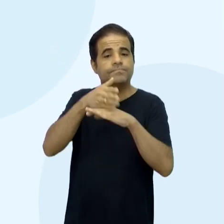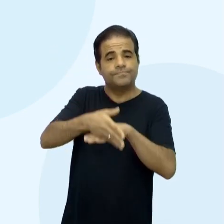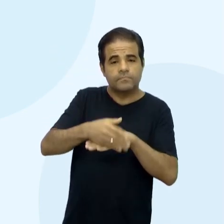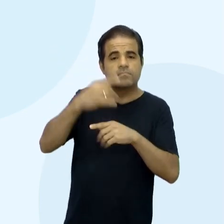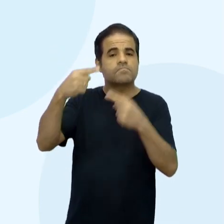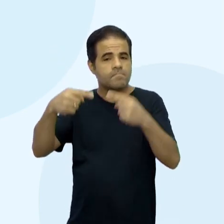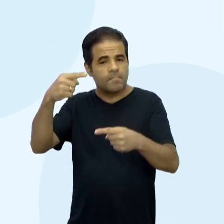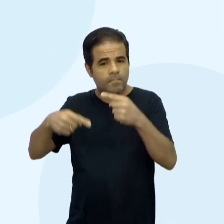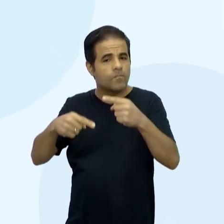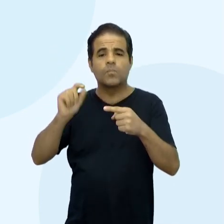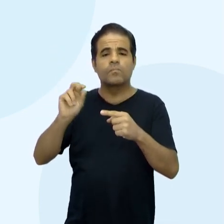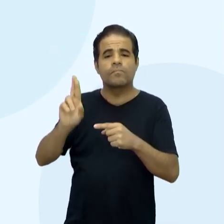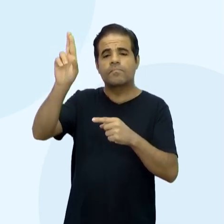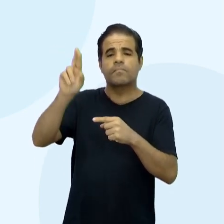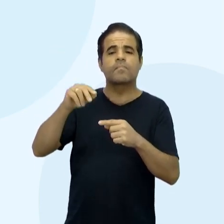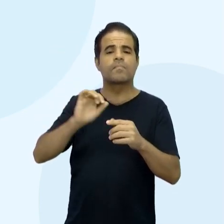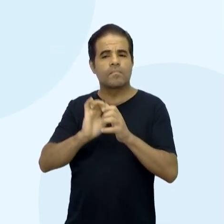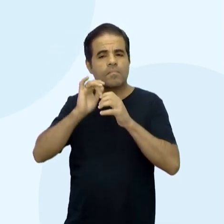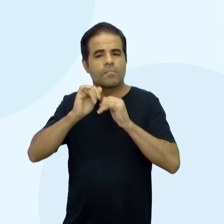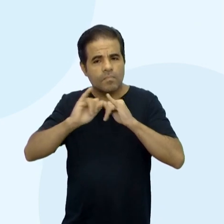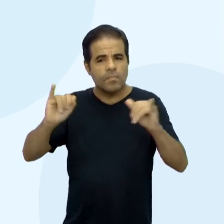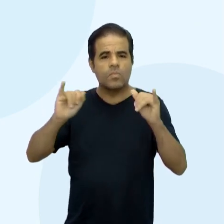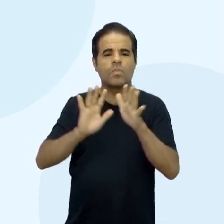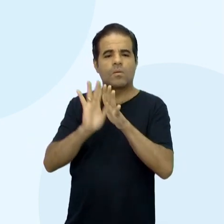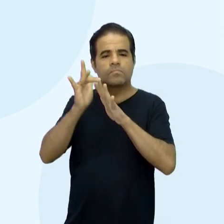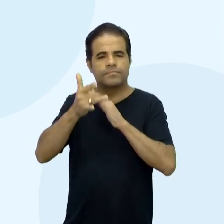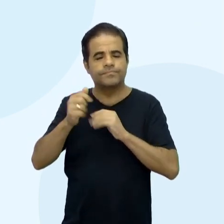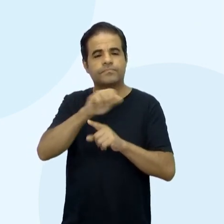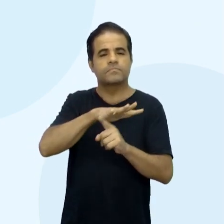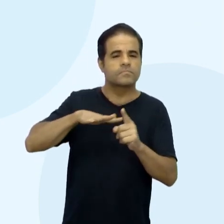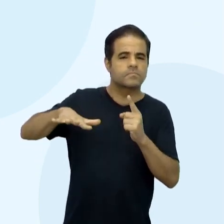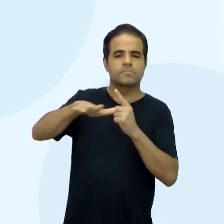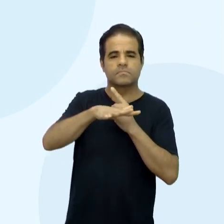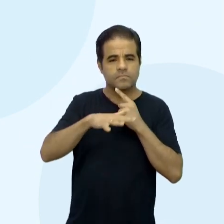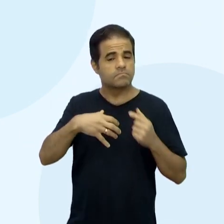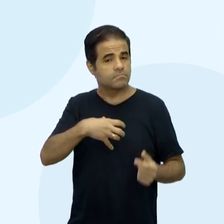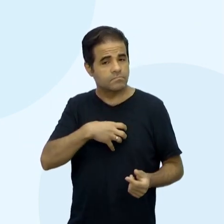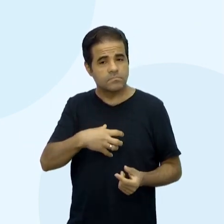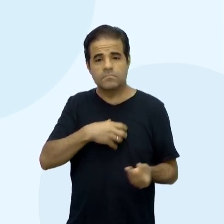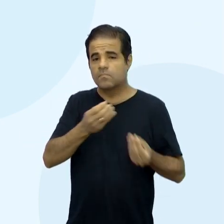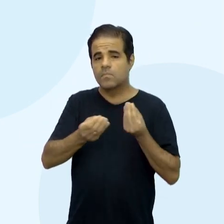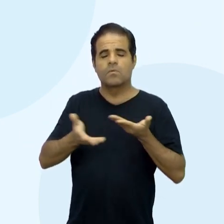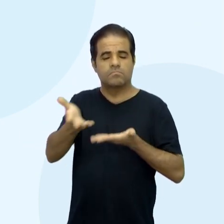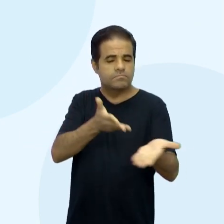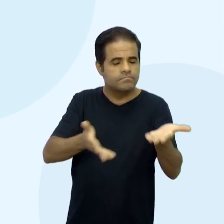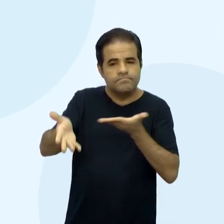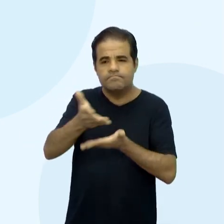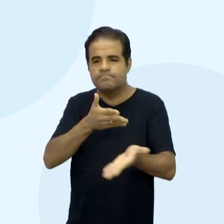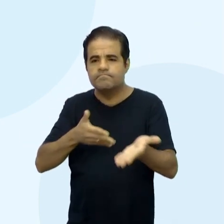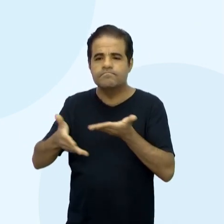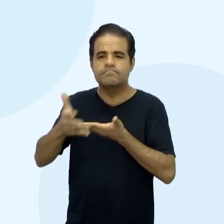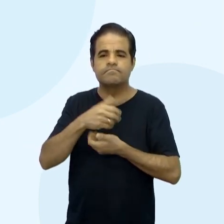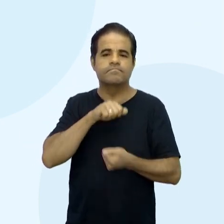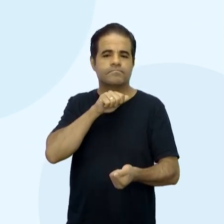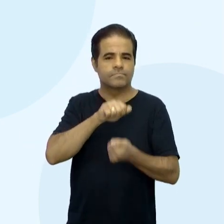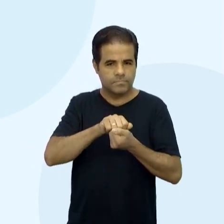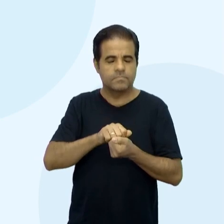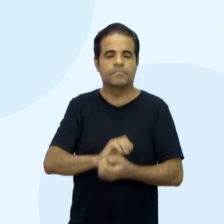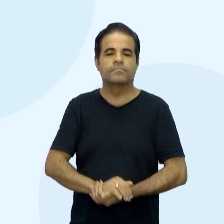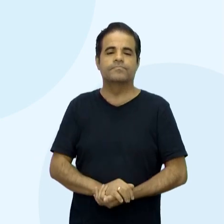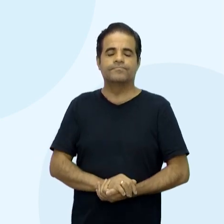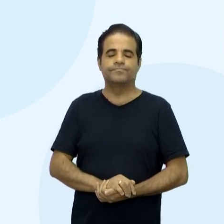o debate sobre o papel das notícias nas redes sociais e a forma como